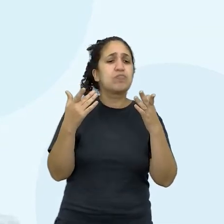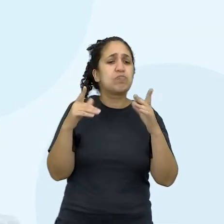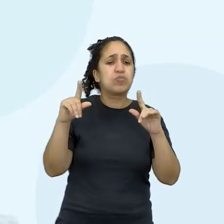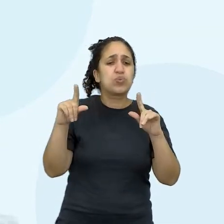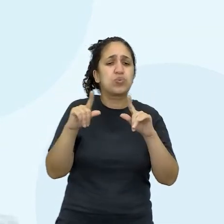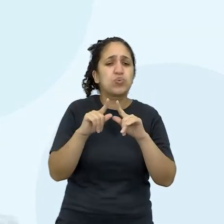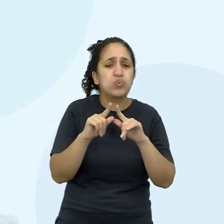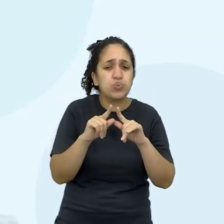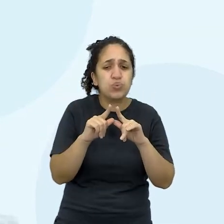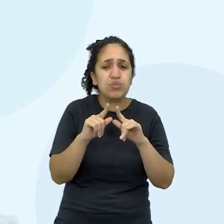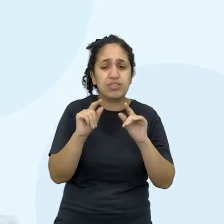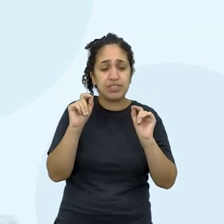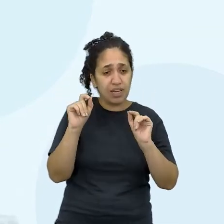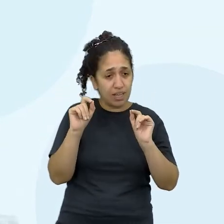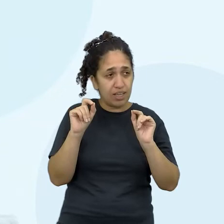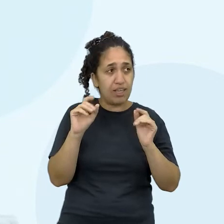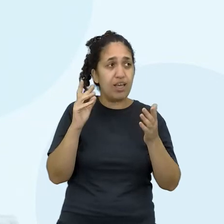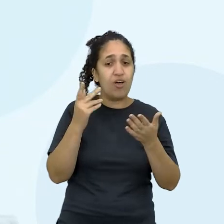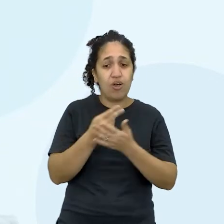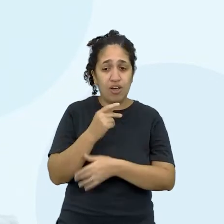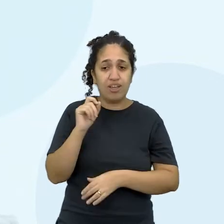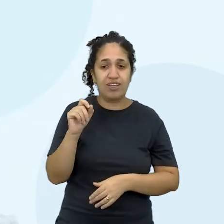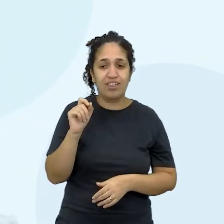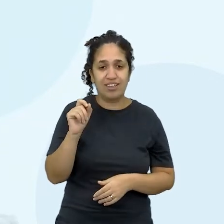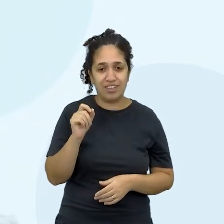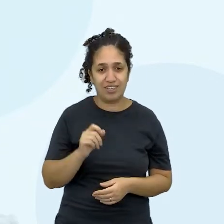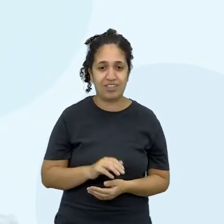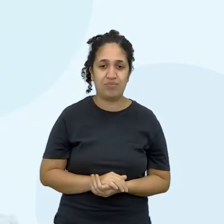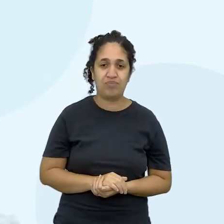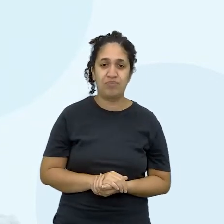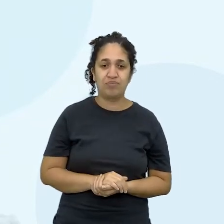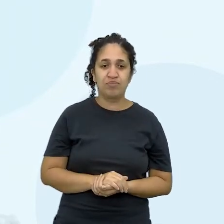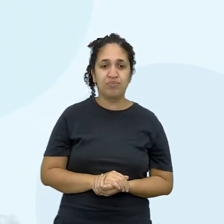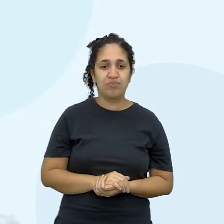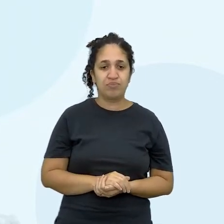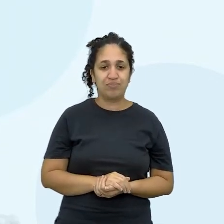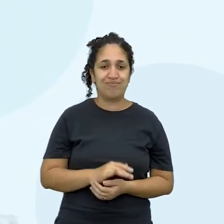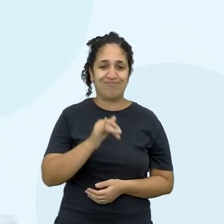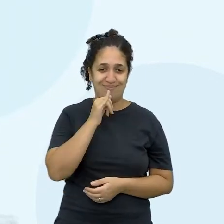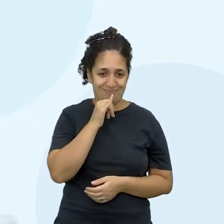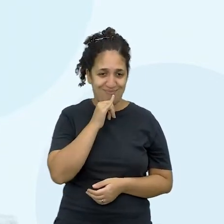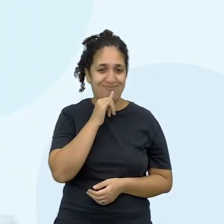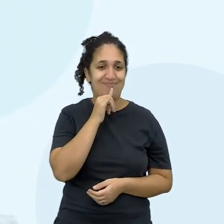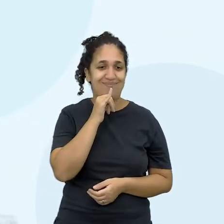abertura. Eu reduzi essa abertura para, por exemplo,